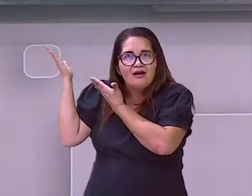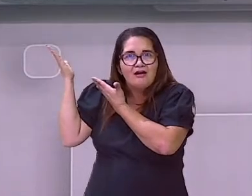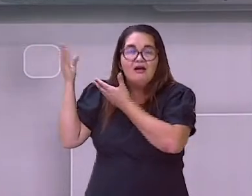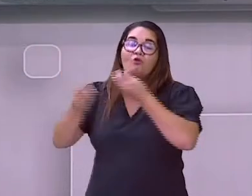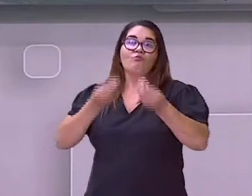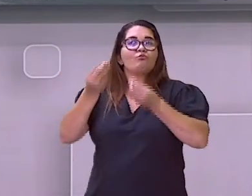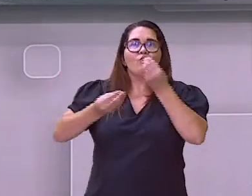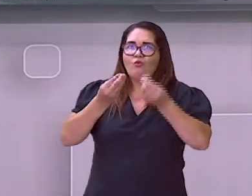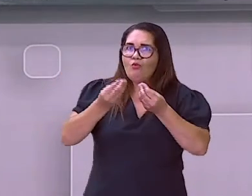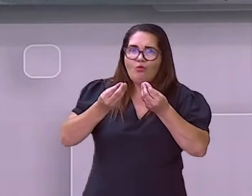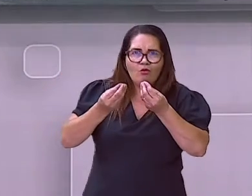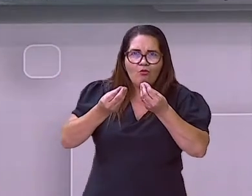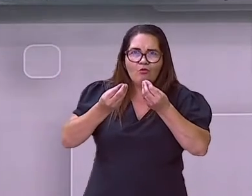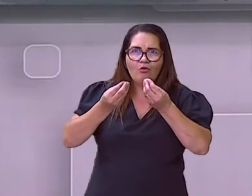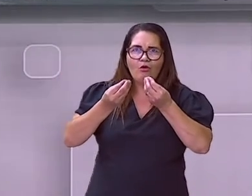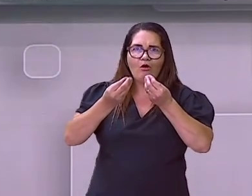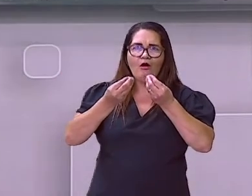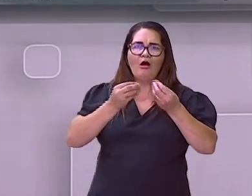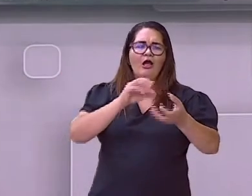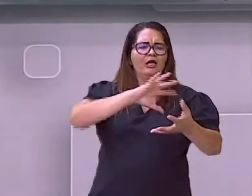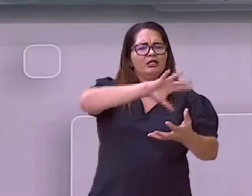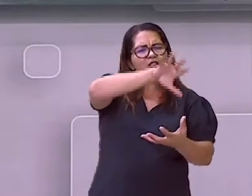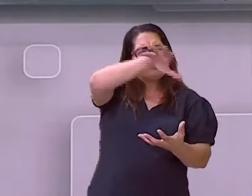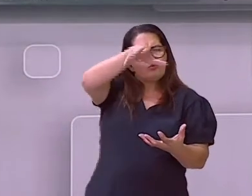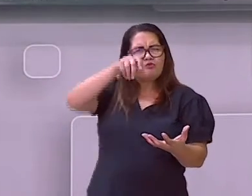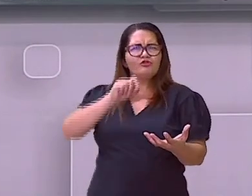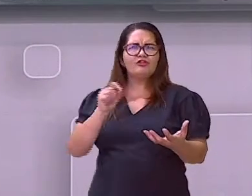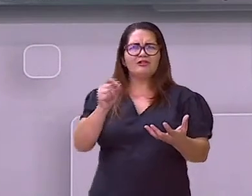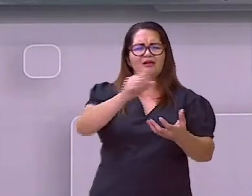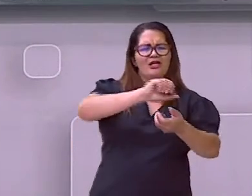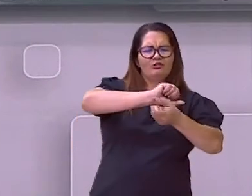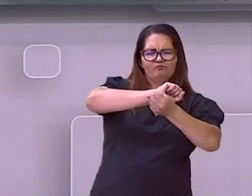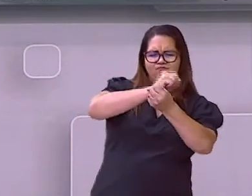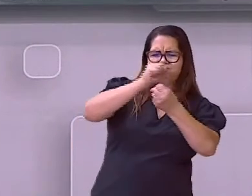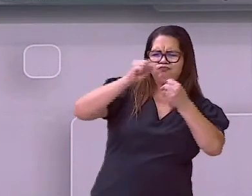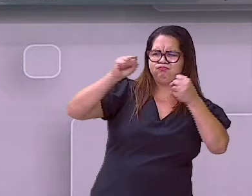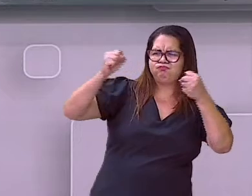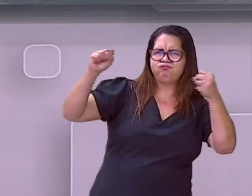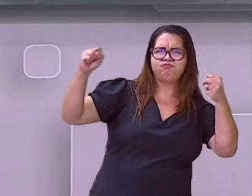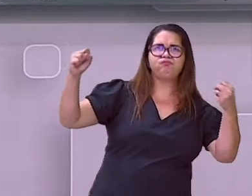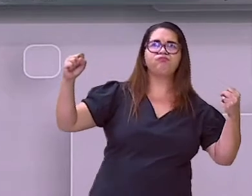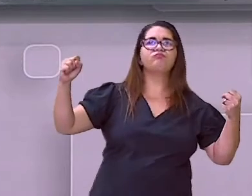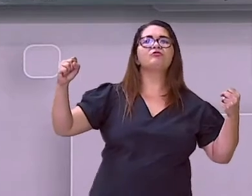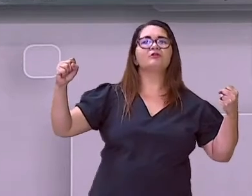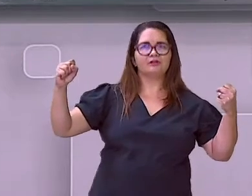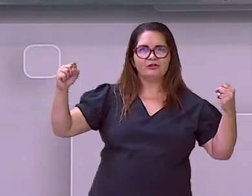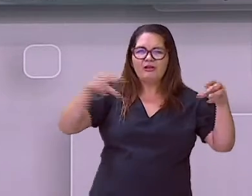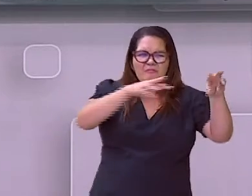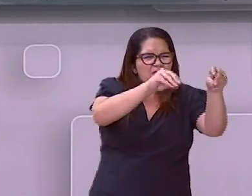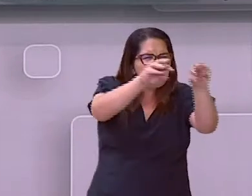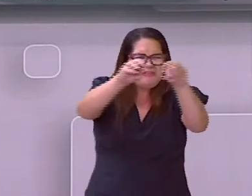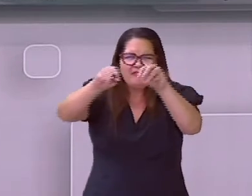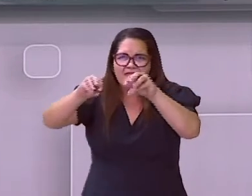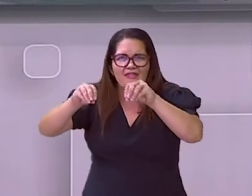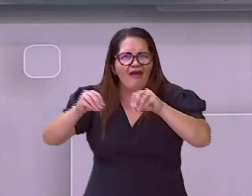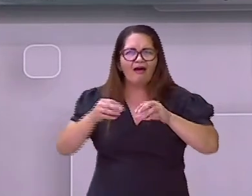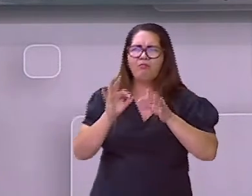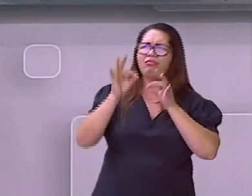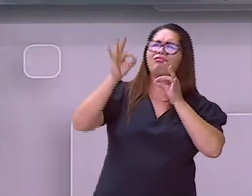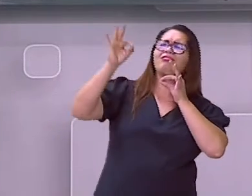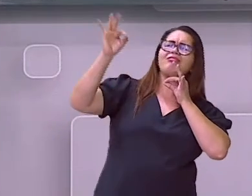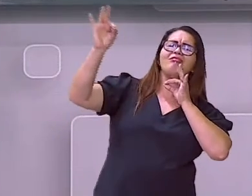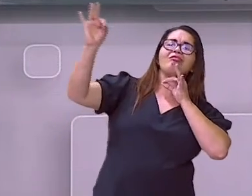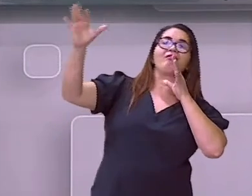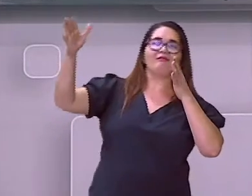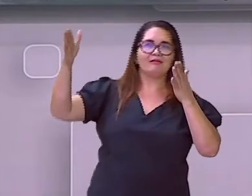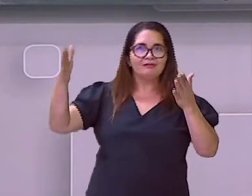metros que nós vamos brigar. Tem muita terra aí pra gente, né? É o